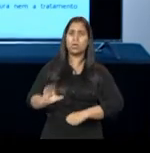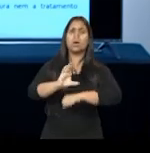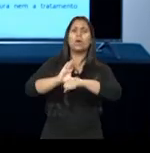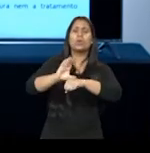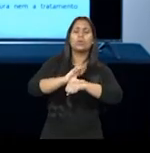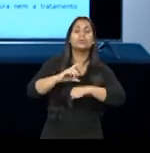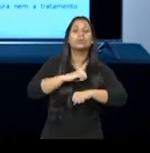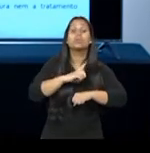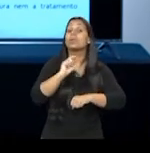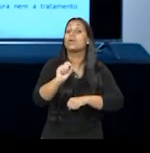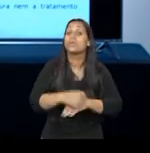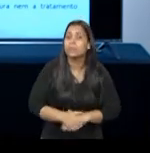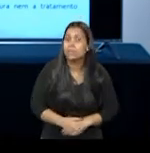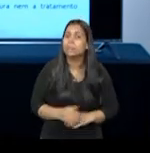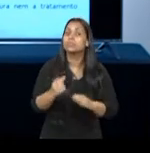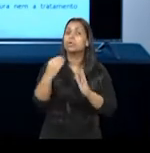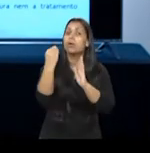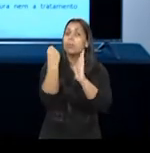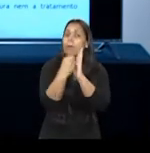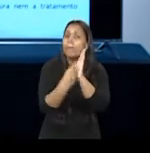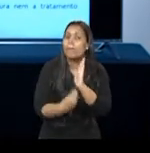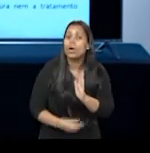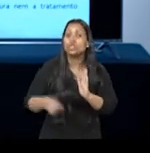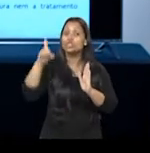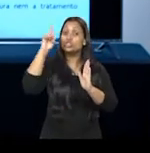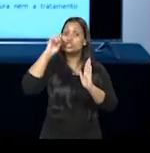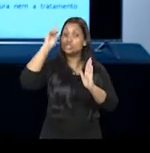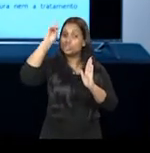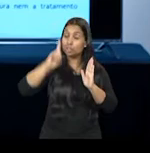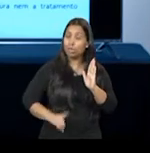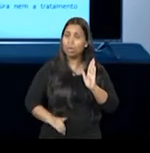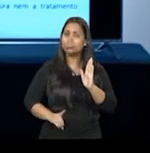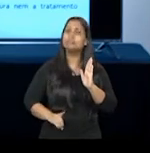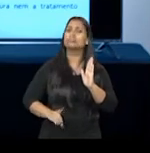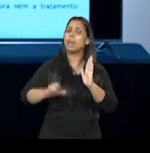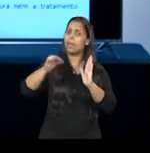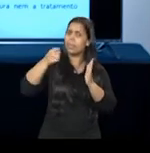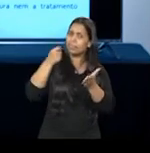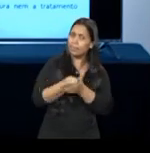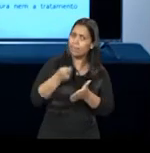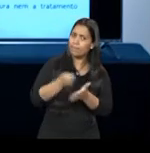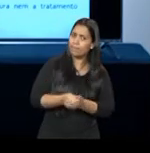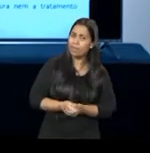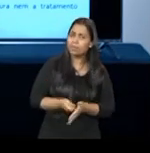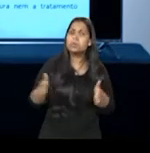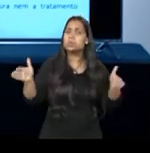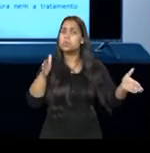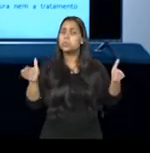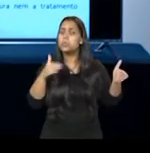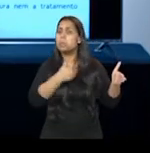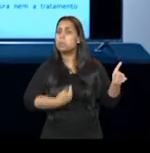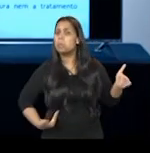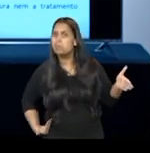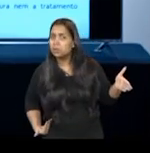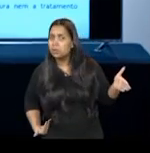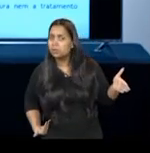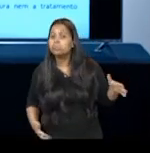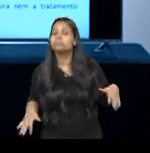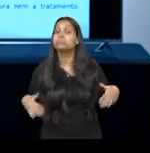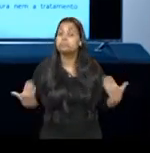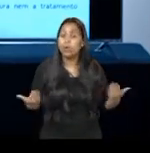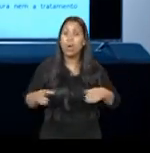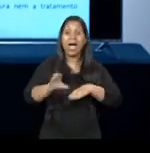Constituição que está marcado quais são os direitos, quais são os deveres, quem governa, por quanto tempo governa. Então a Constituição é